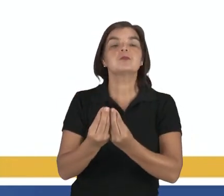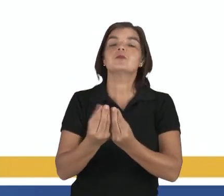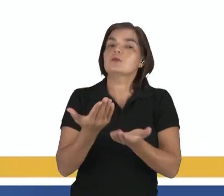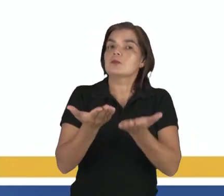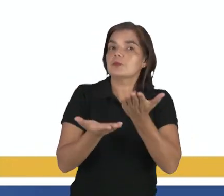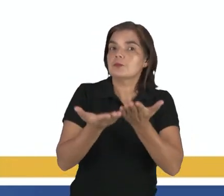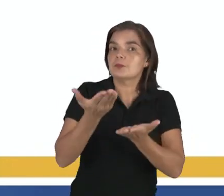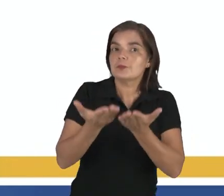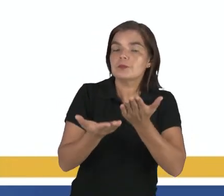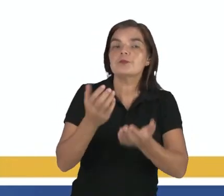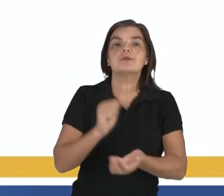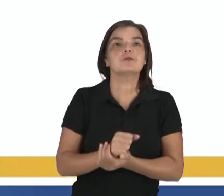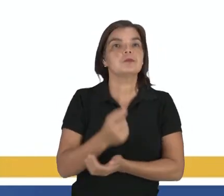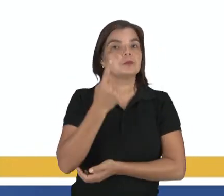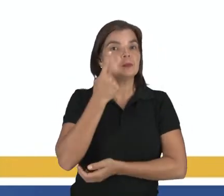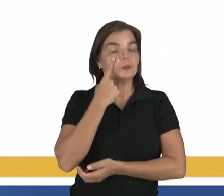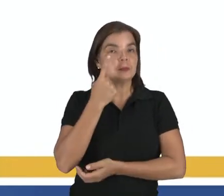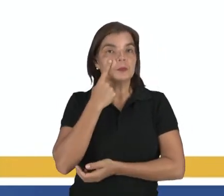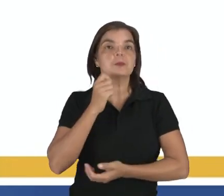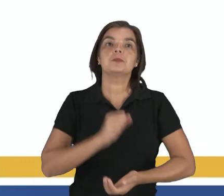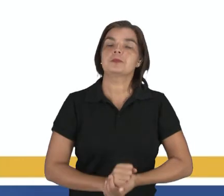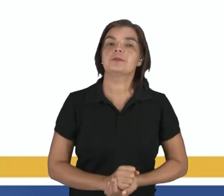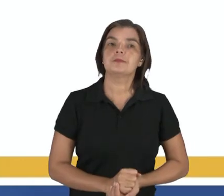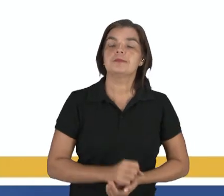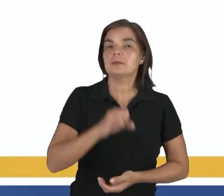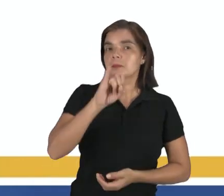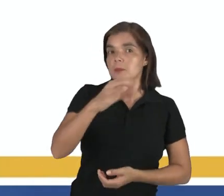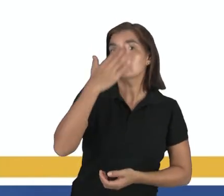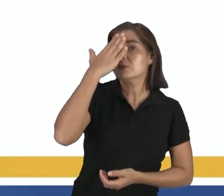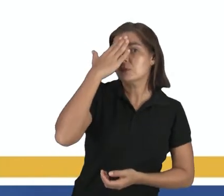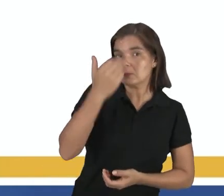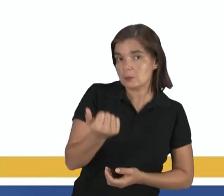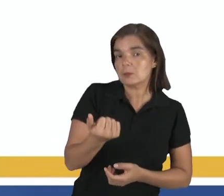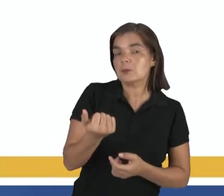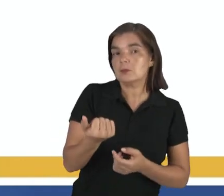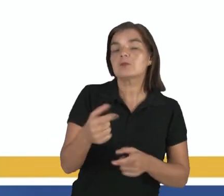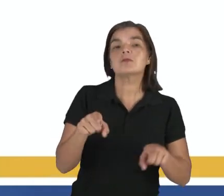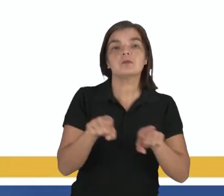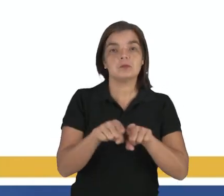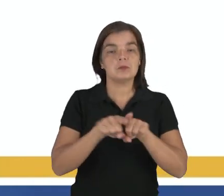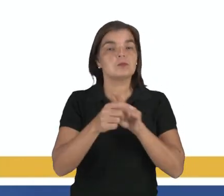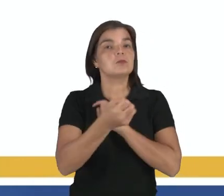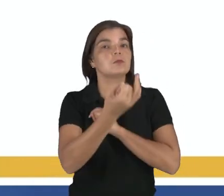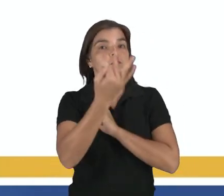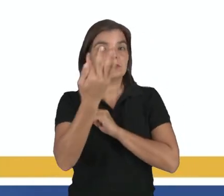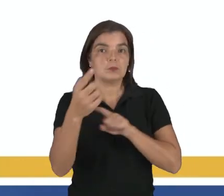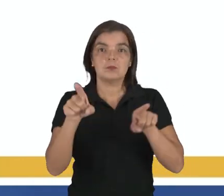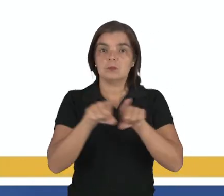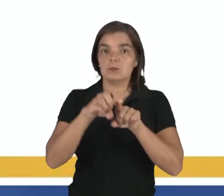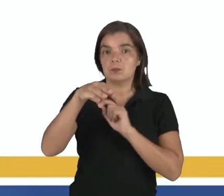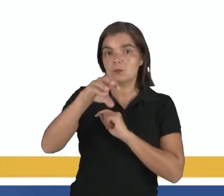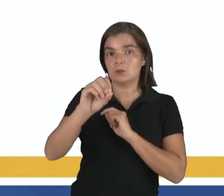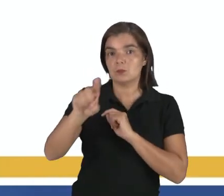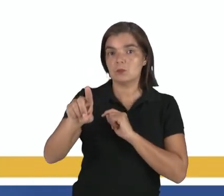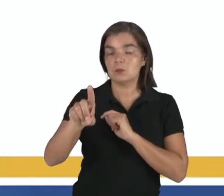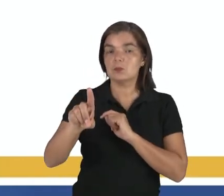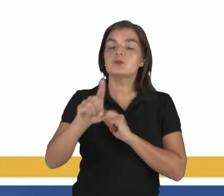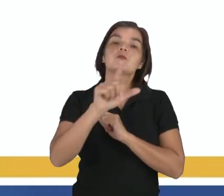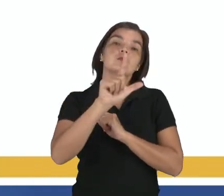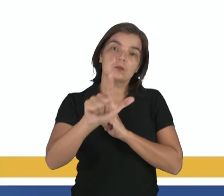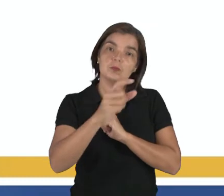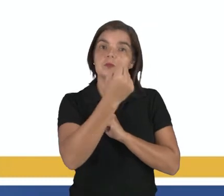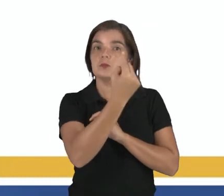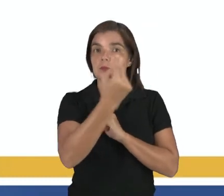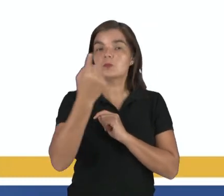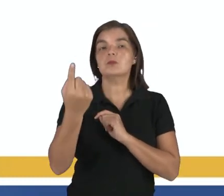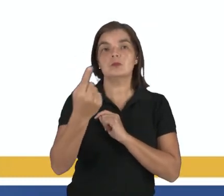faz o balanceamento, identifica o coeficiente. Se eu sei o coeficiente, eu sei a quantidade em mols de cada